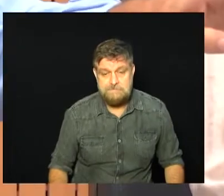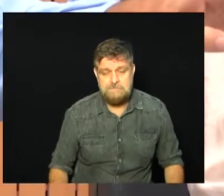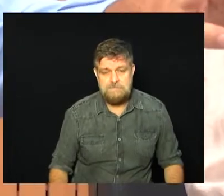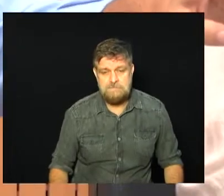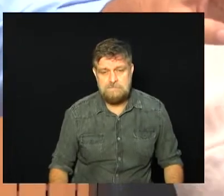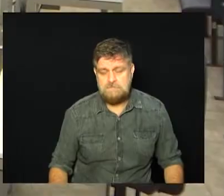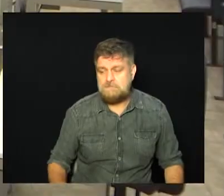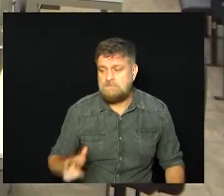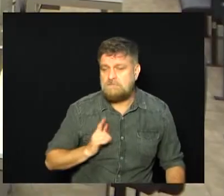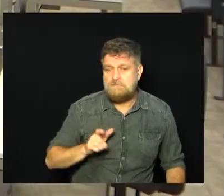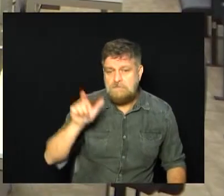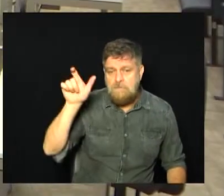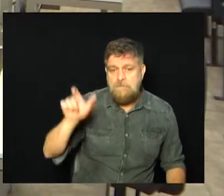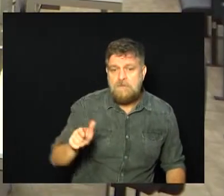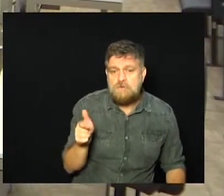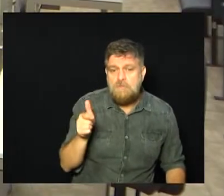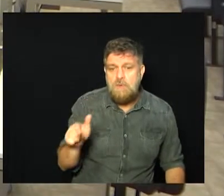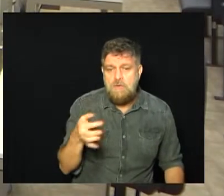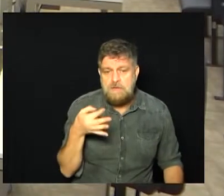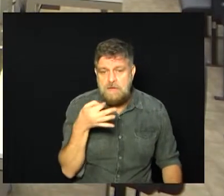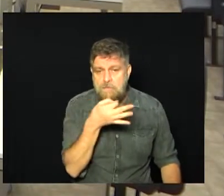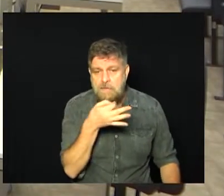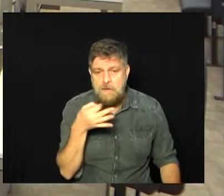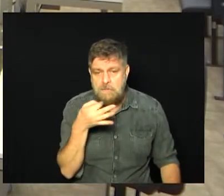Tem mais alguém que quer falar ali, não?